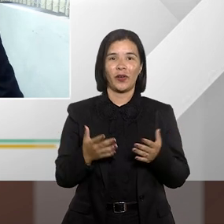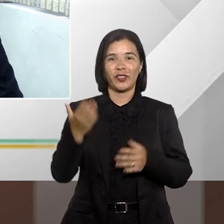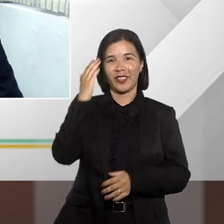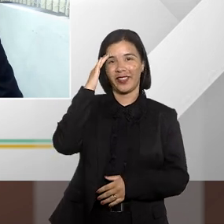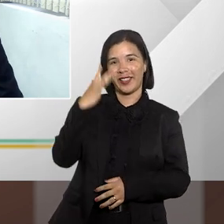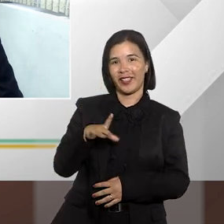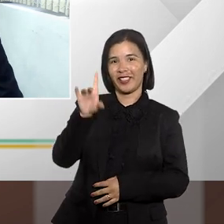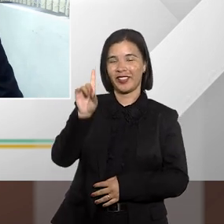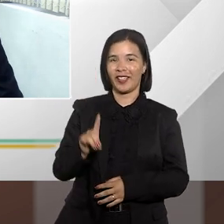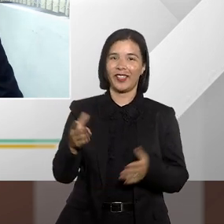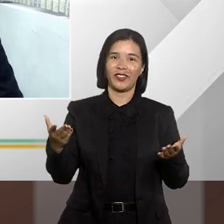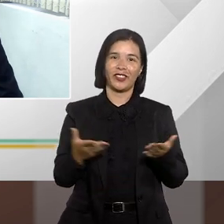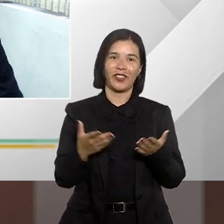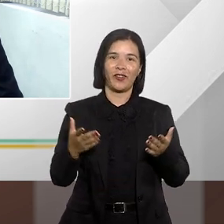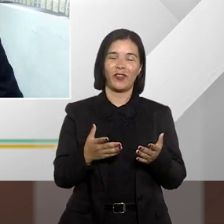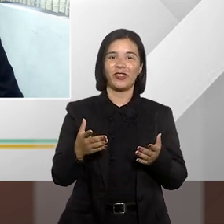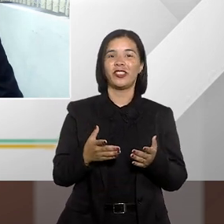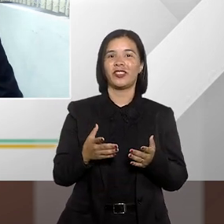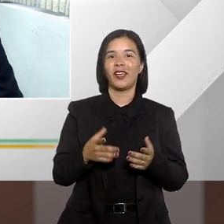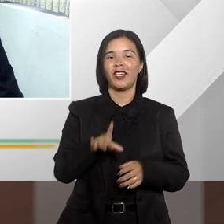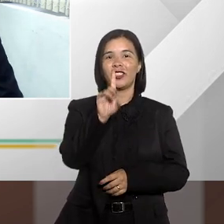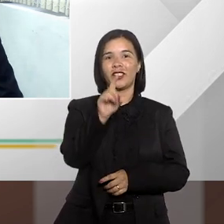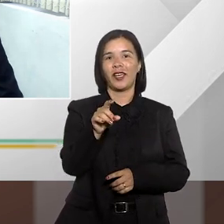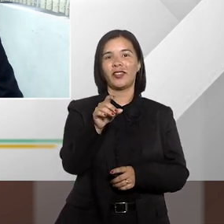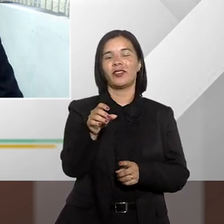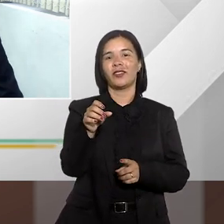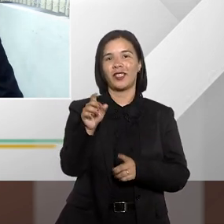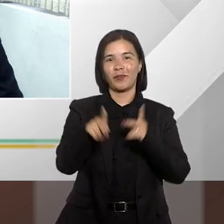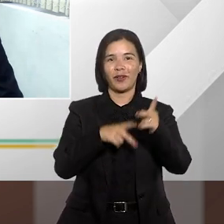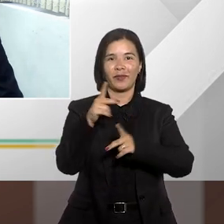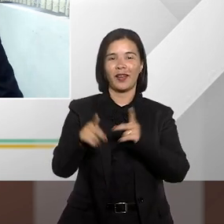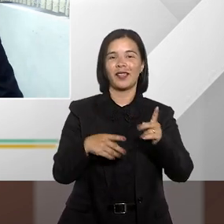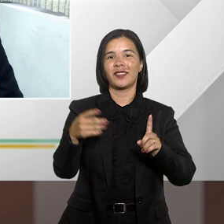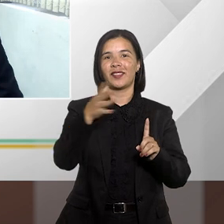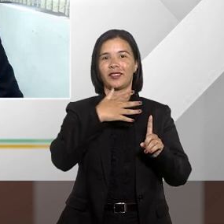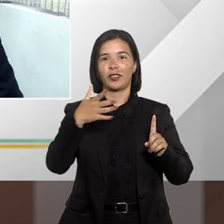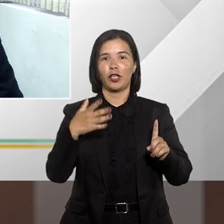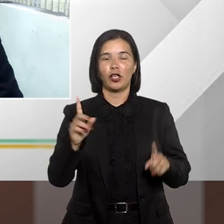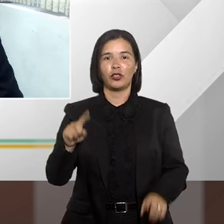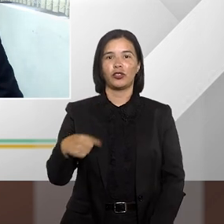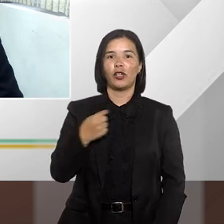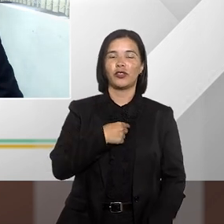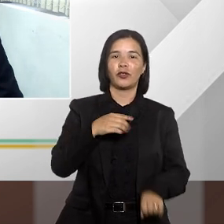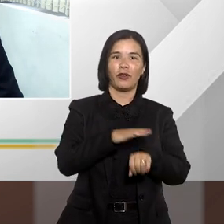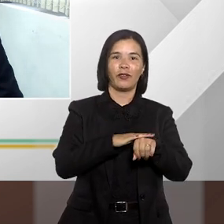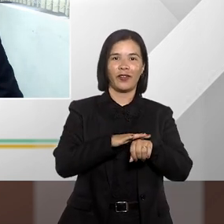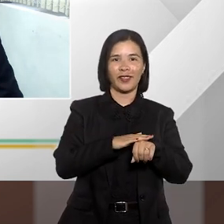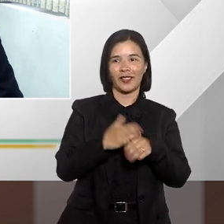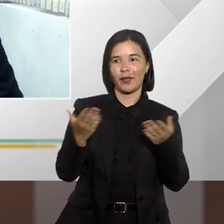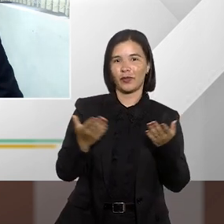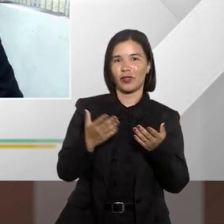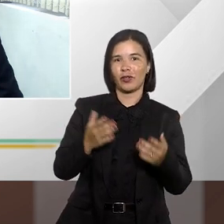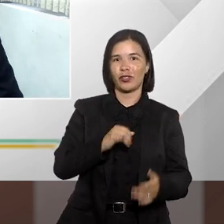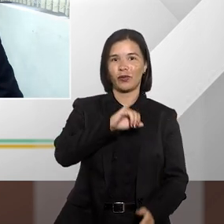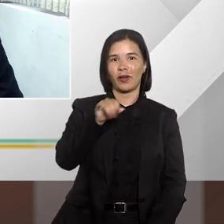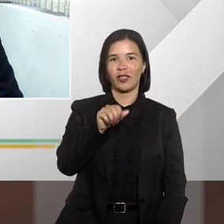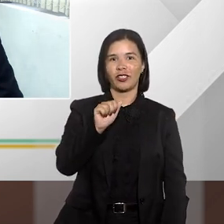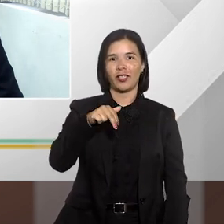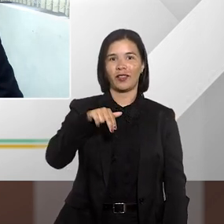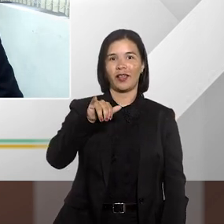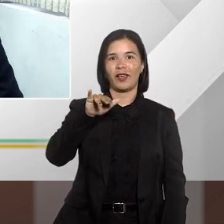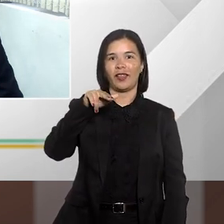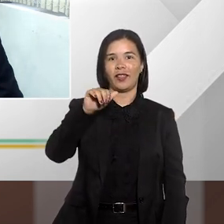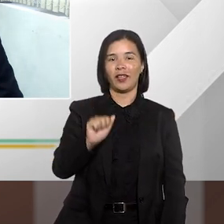os direitos da população LGBTQIA+. Nós conversamos com grande alegria com a Janaína Oliveira, coordenadora da